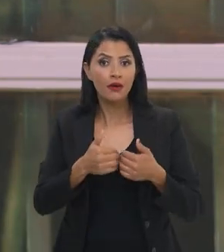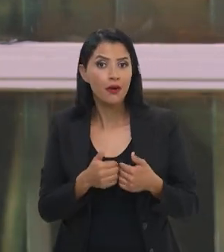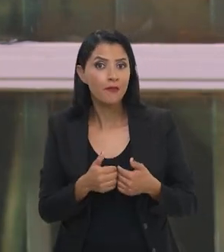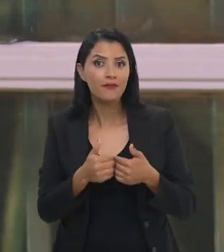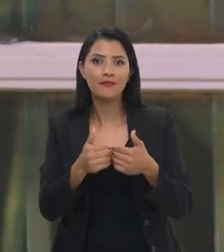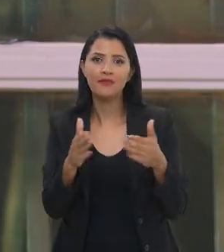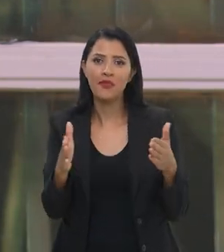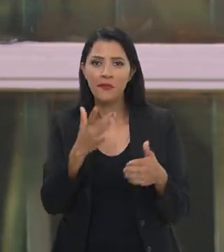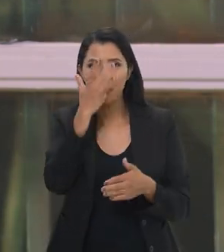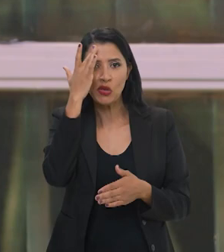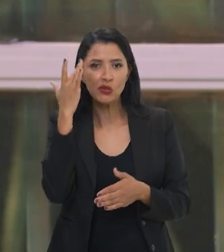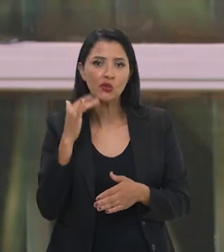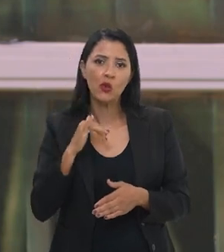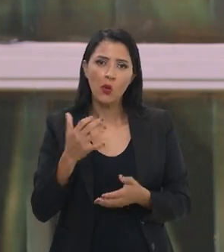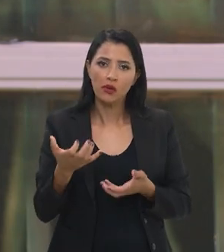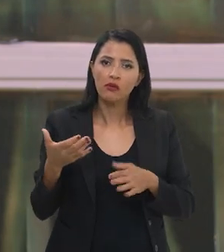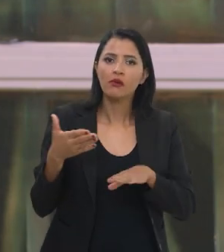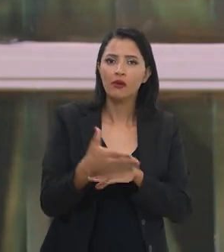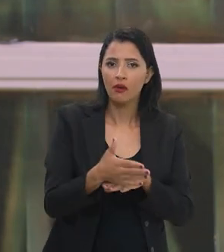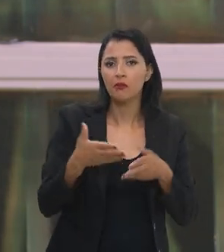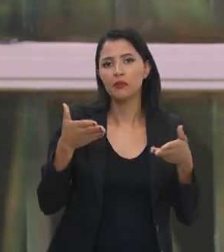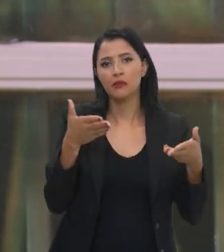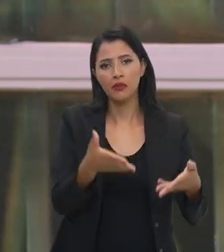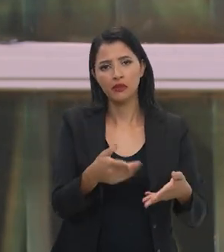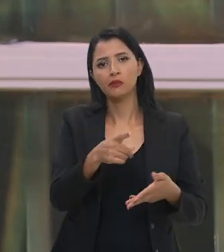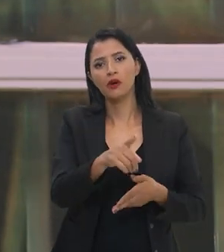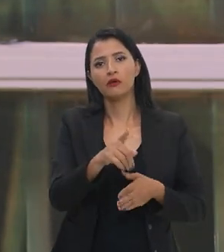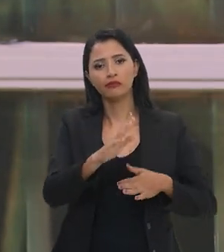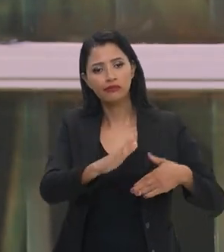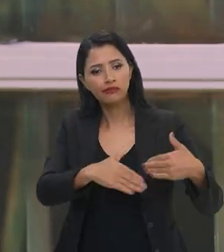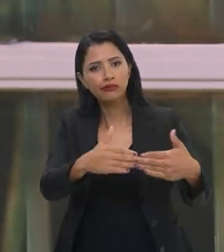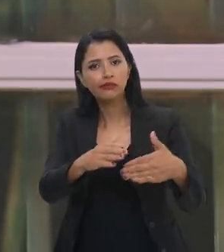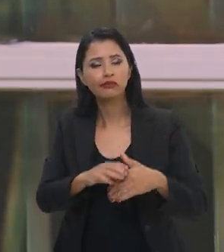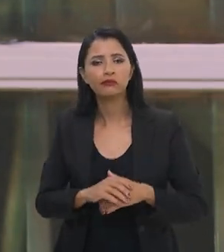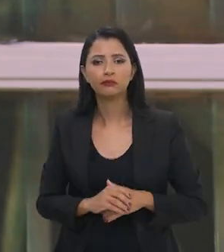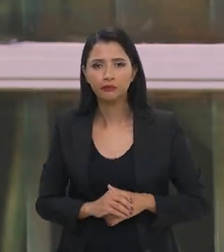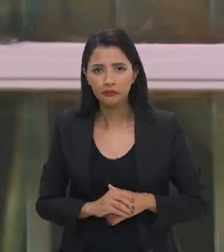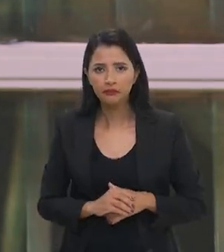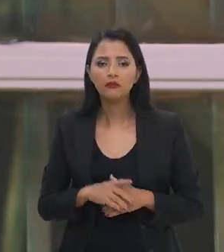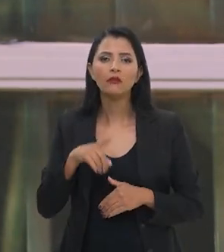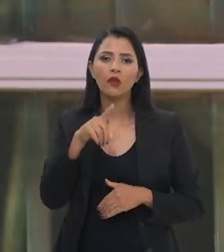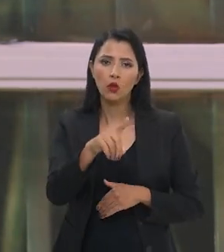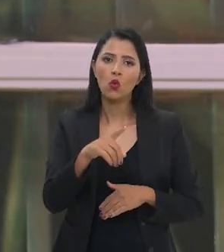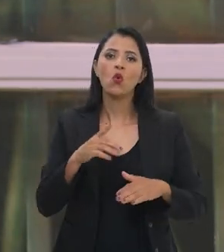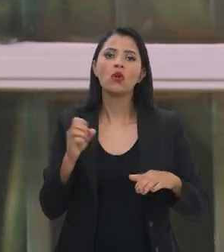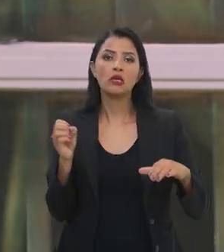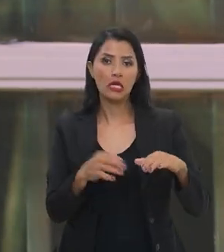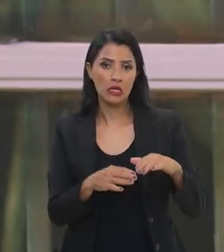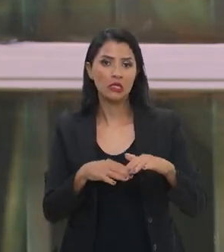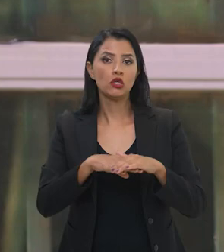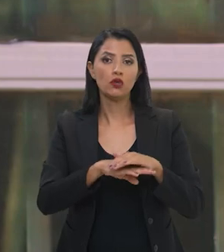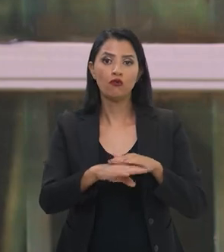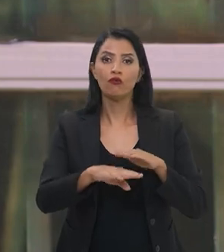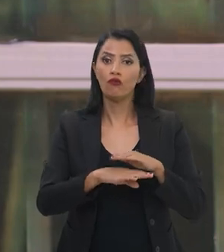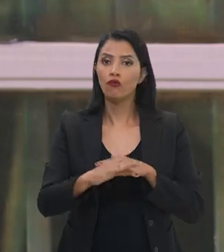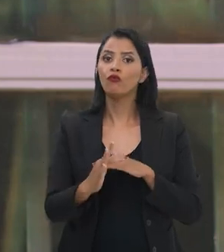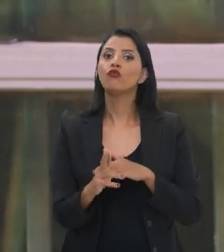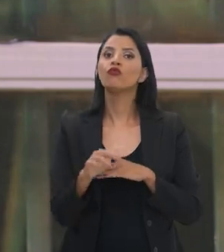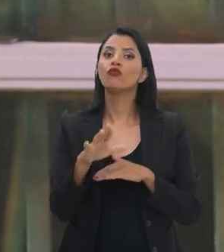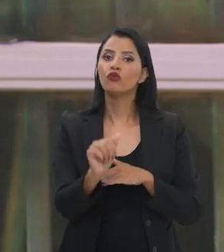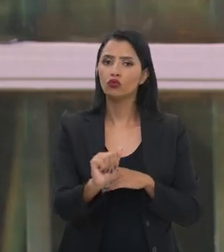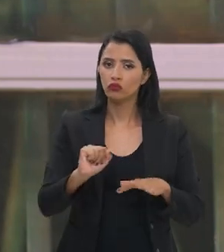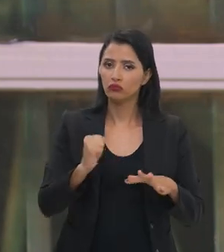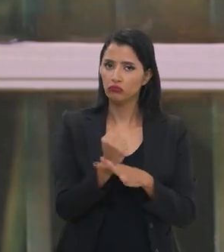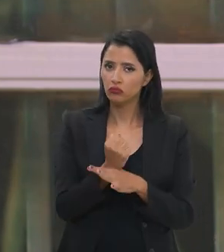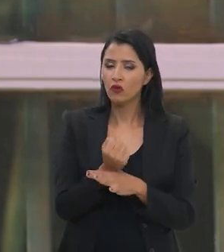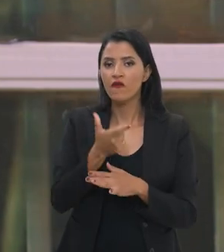quer abrir para quem queira participar desse processo e com esse fundo garantidor Fazemos